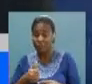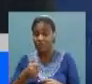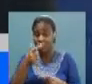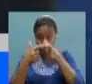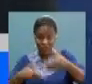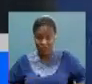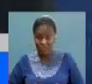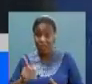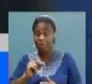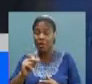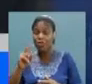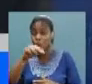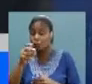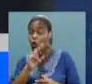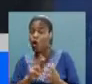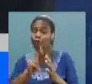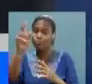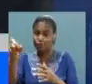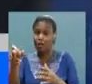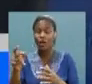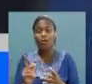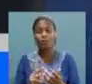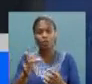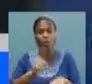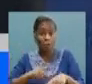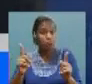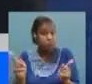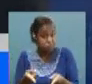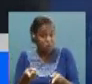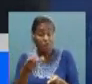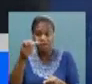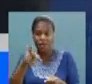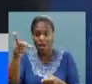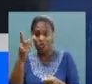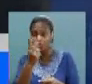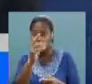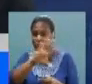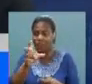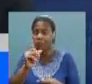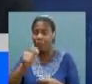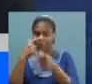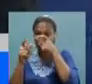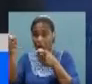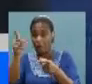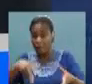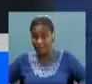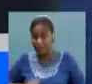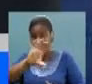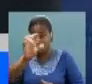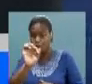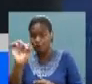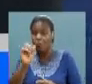e rio missão seja os cabelos poderão viajar para estadias de curta duração para isso os dois países e os cidadãos desses países poderão também